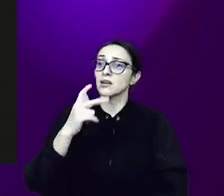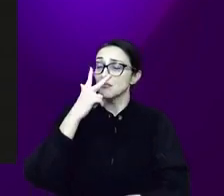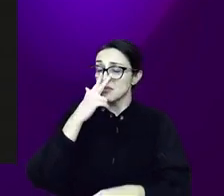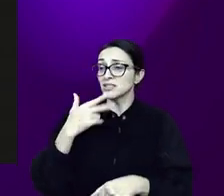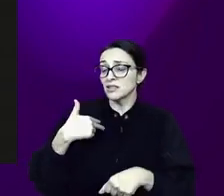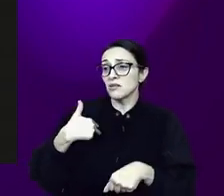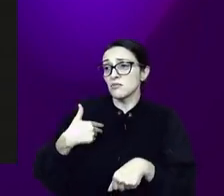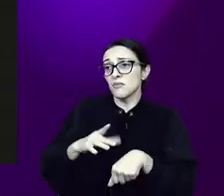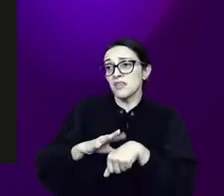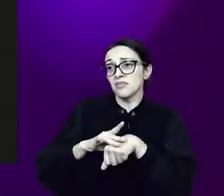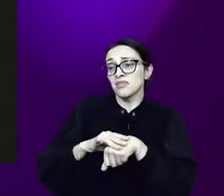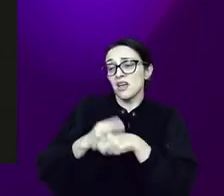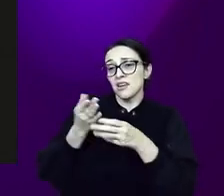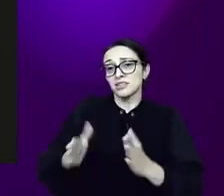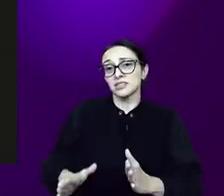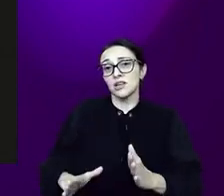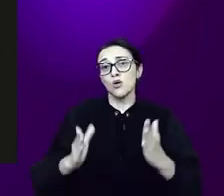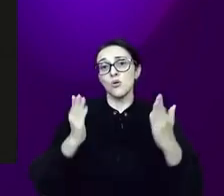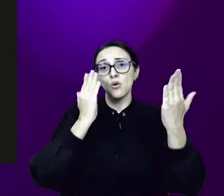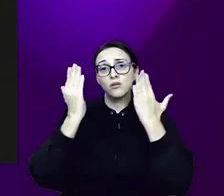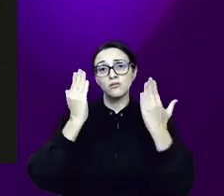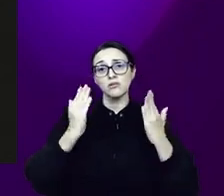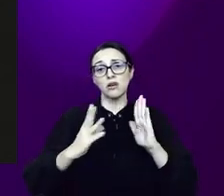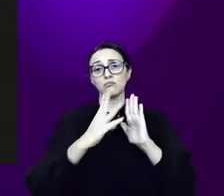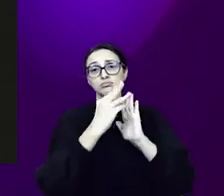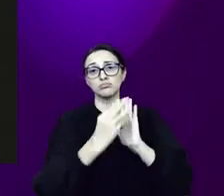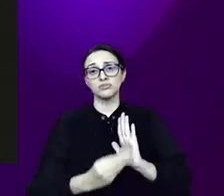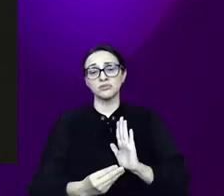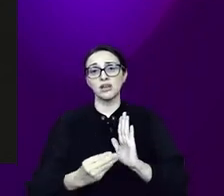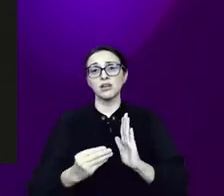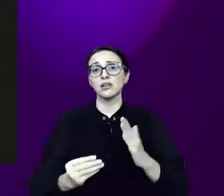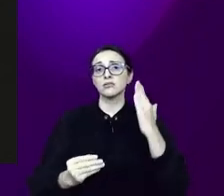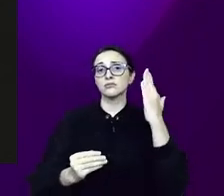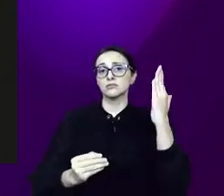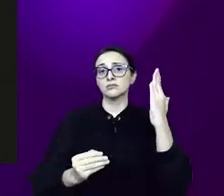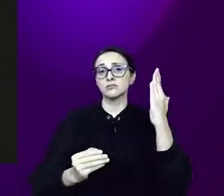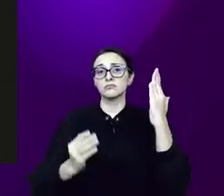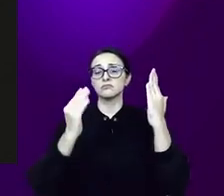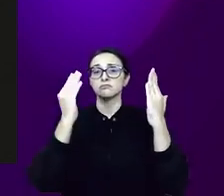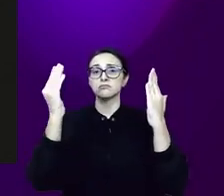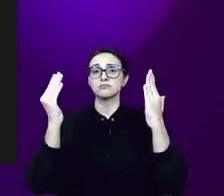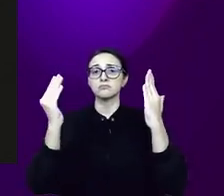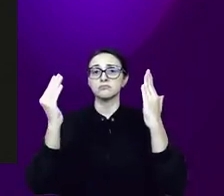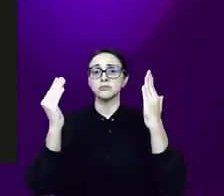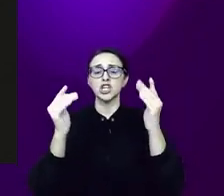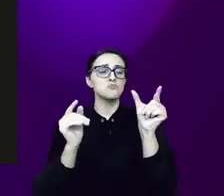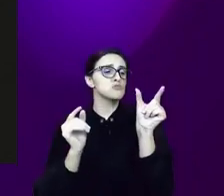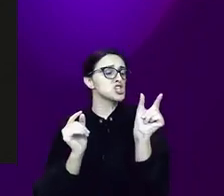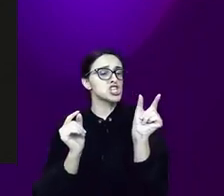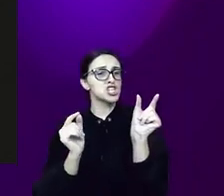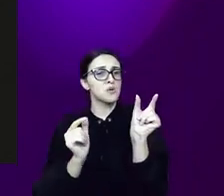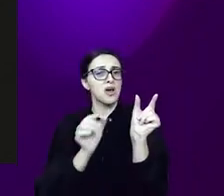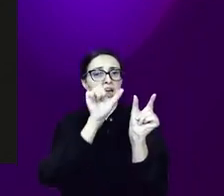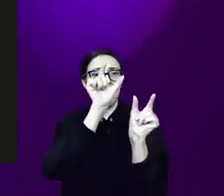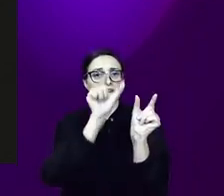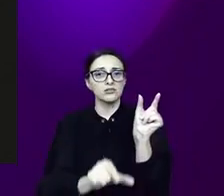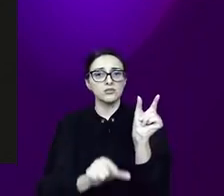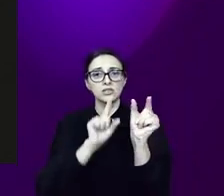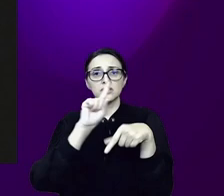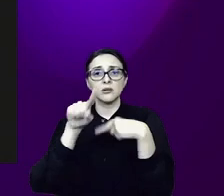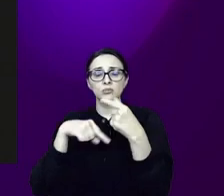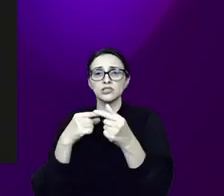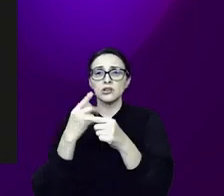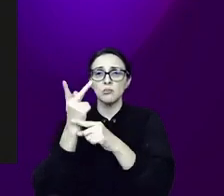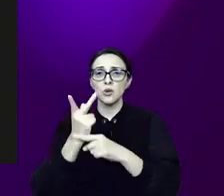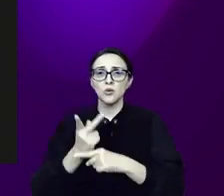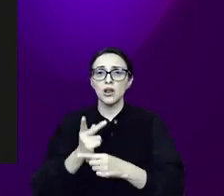que o paciente nasceu. Eu tenho o raio-x comparativo dele, dos dois lados. Eu fiz desse lado, ele tem um acrômio pequenininho e reto. Se vocês procurarem